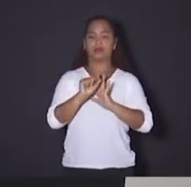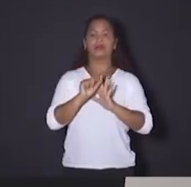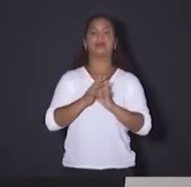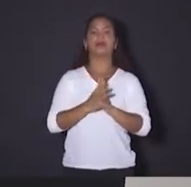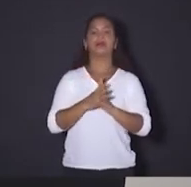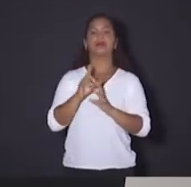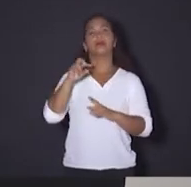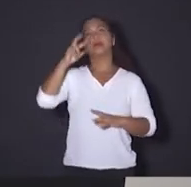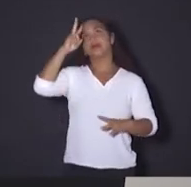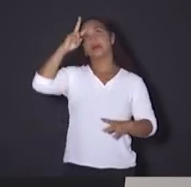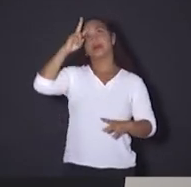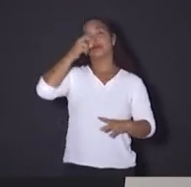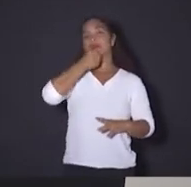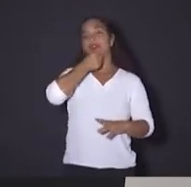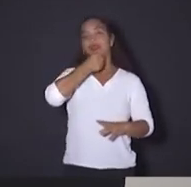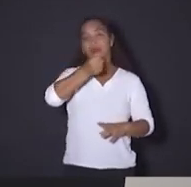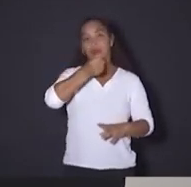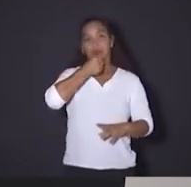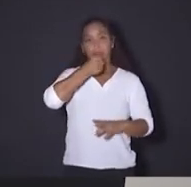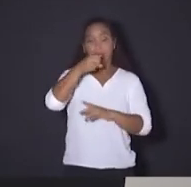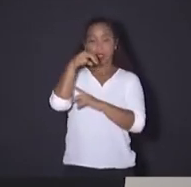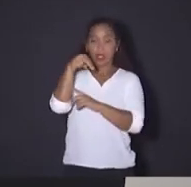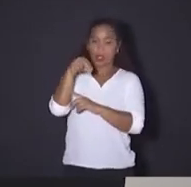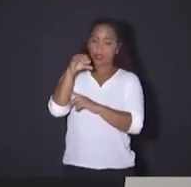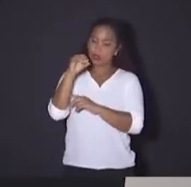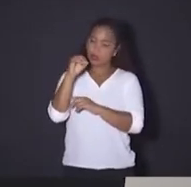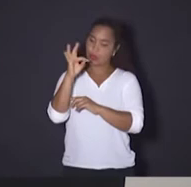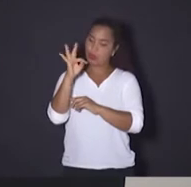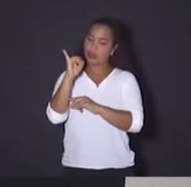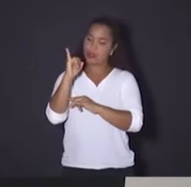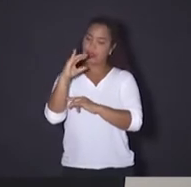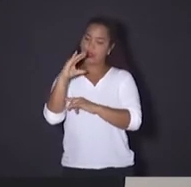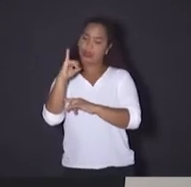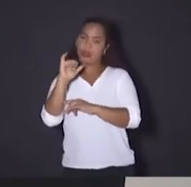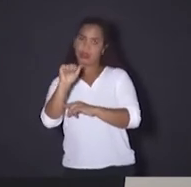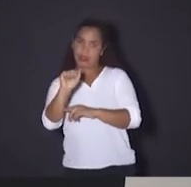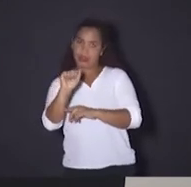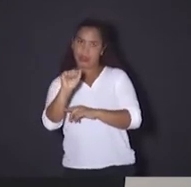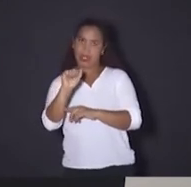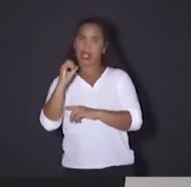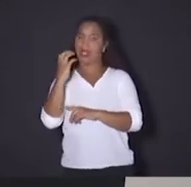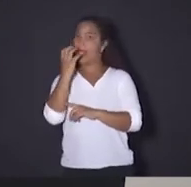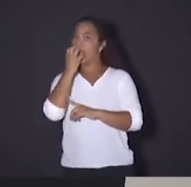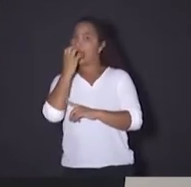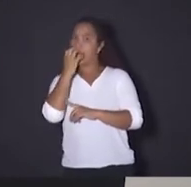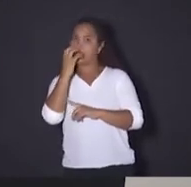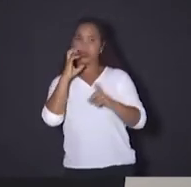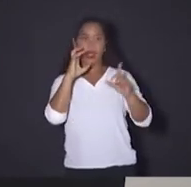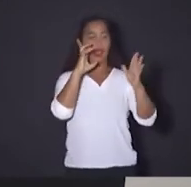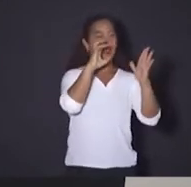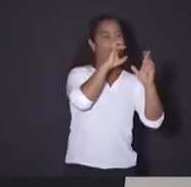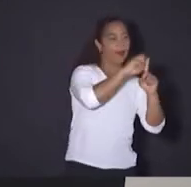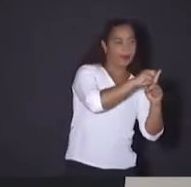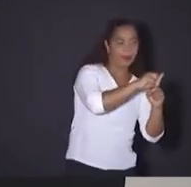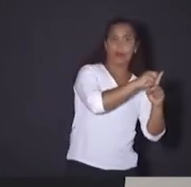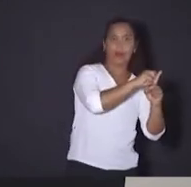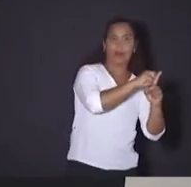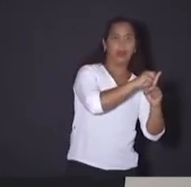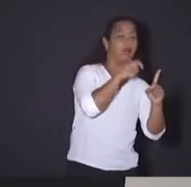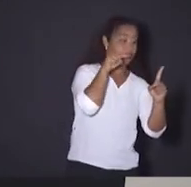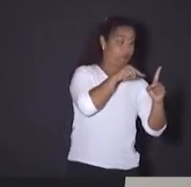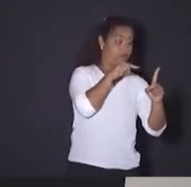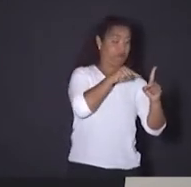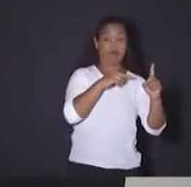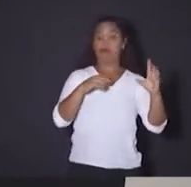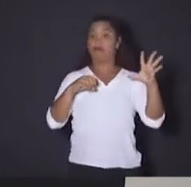jornalística que vai dizer que notícia não é quando o cachorro morde o homem mas quando o homem morde o cachorro o